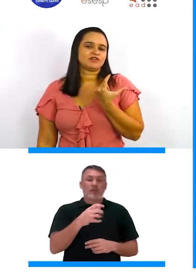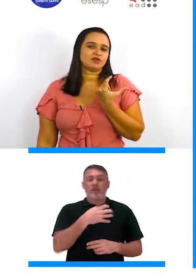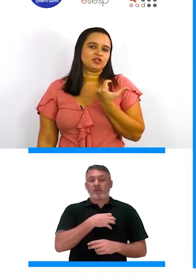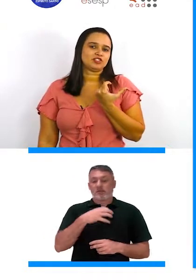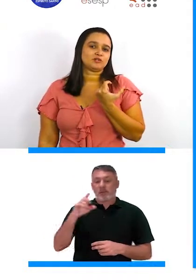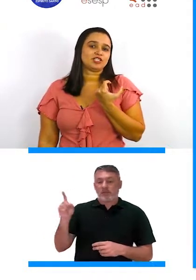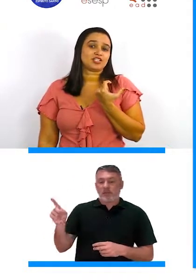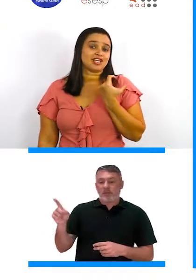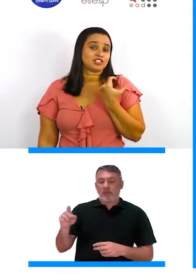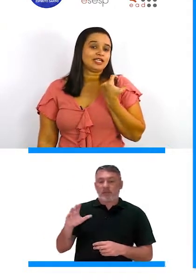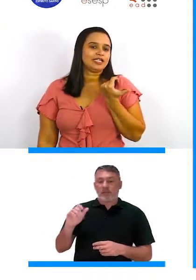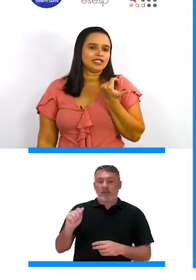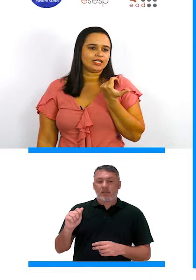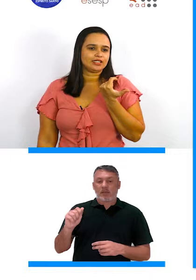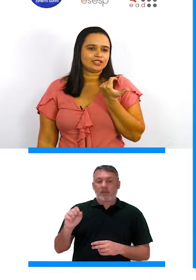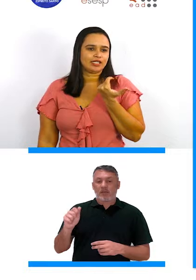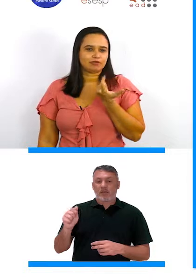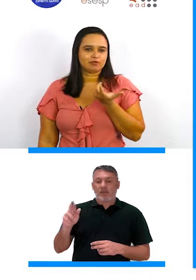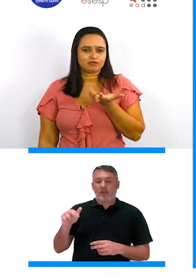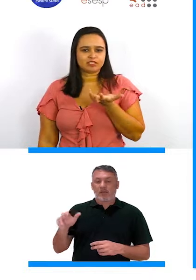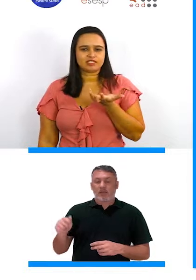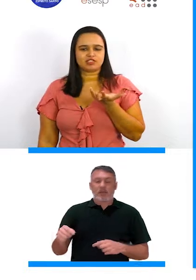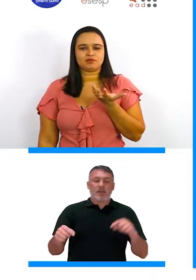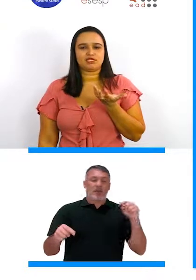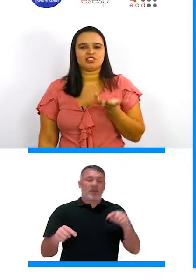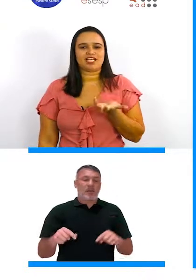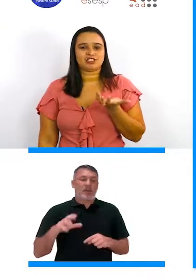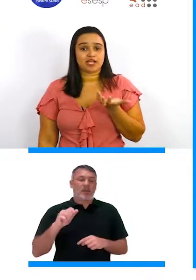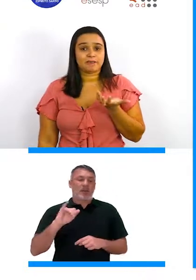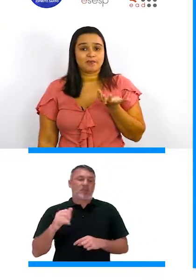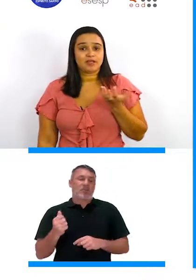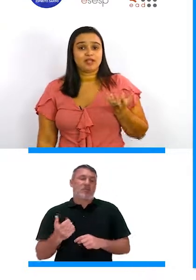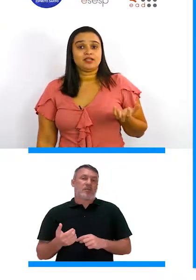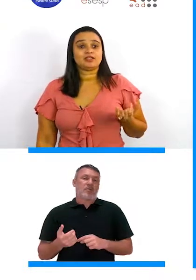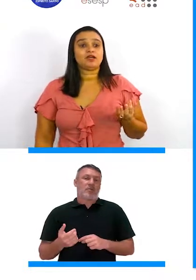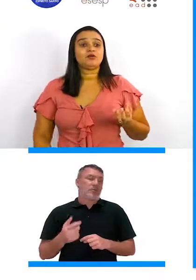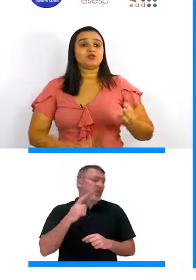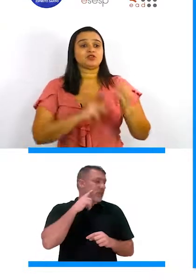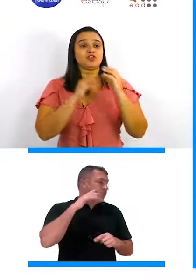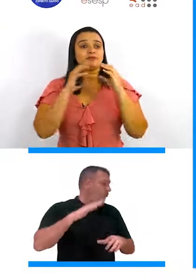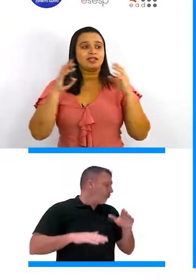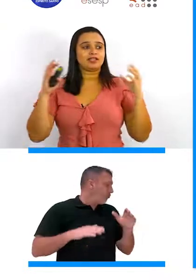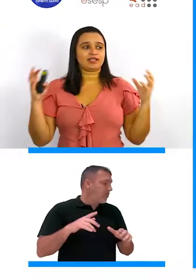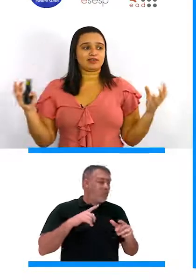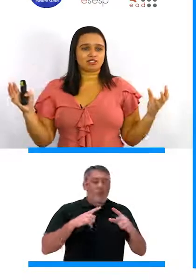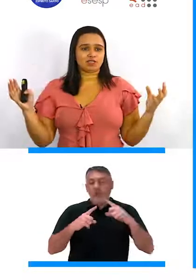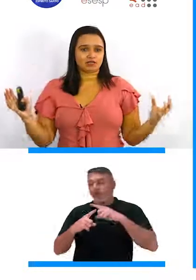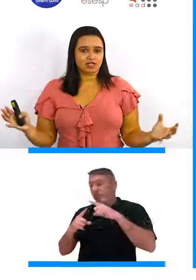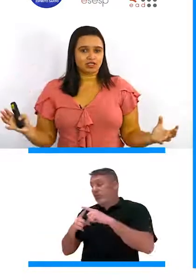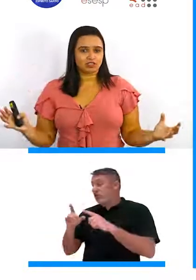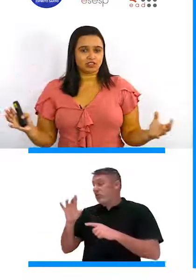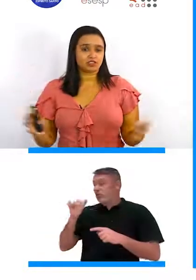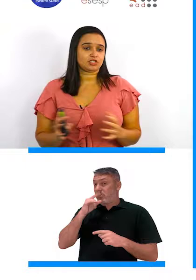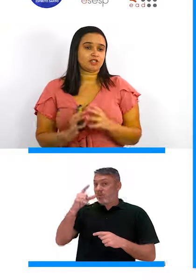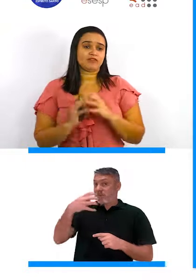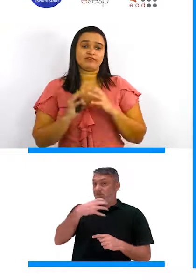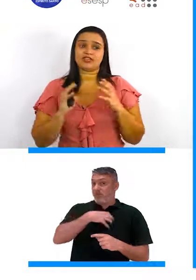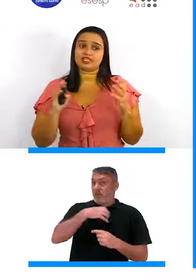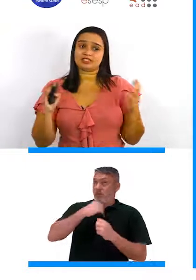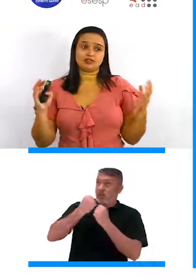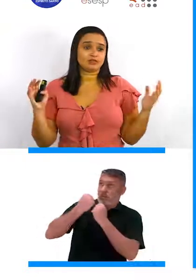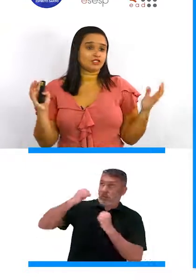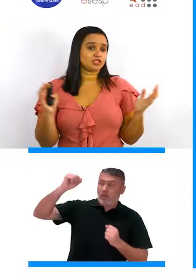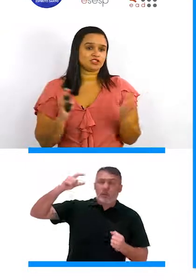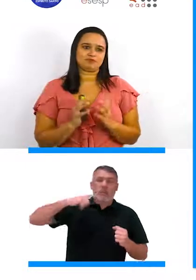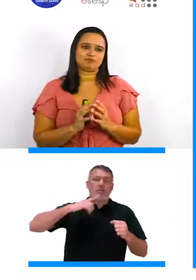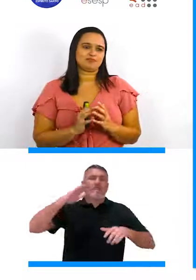em Salvador é chamado de cajarana e aqui para vocês é chamado de cajá. Então, só na Bahia, que é um estado grande, a gente tem